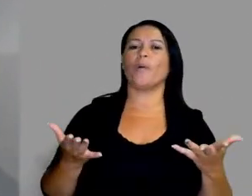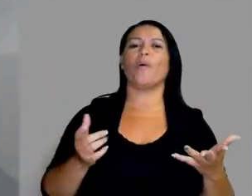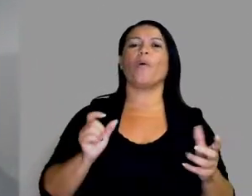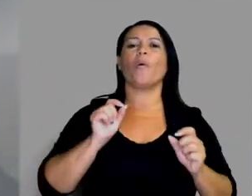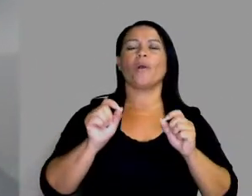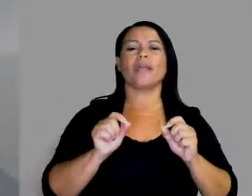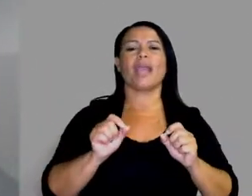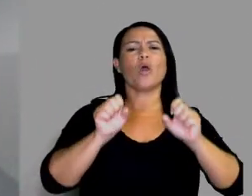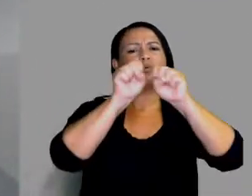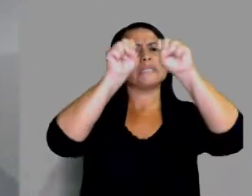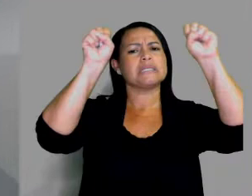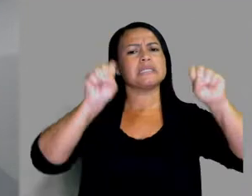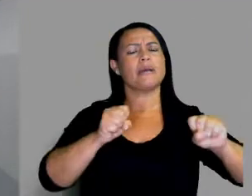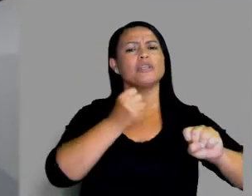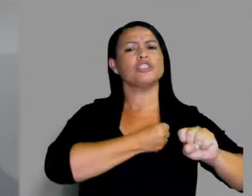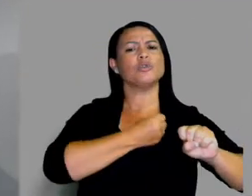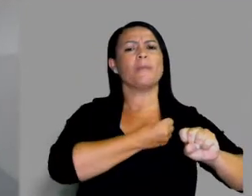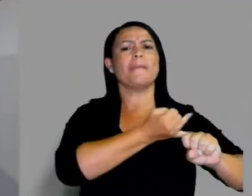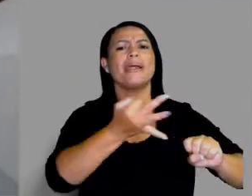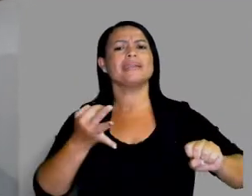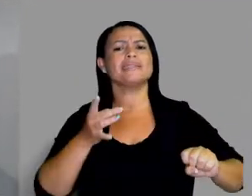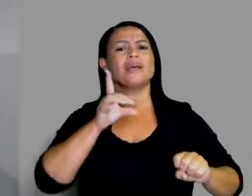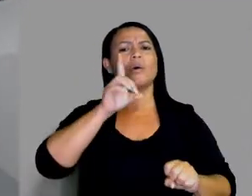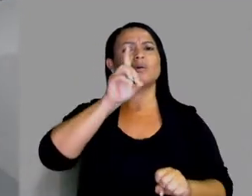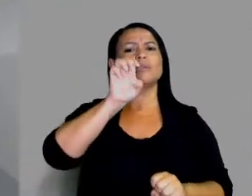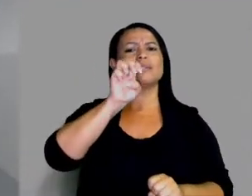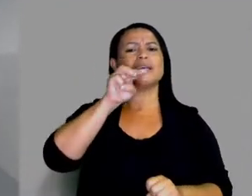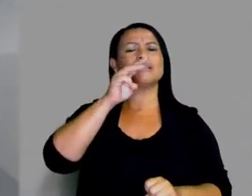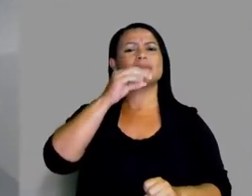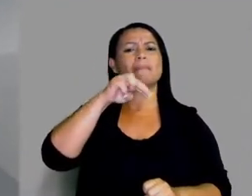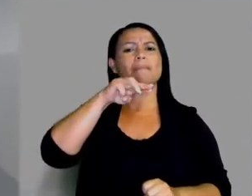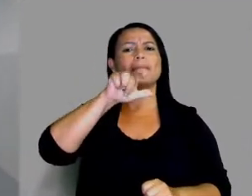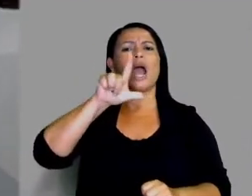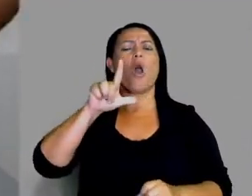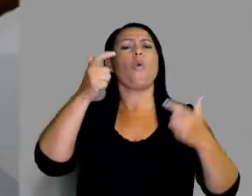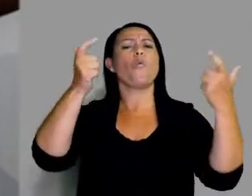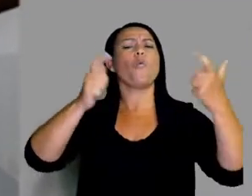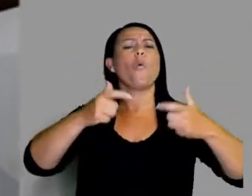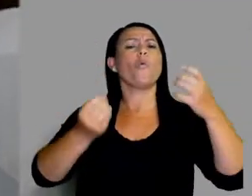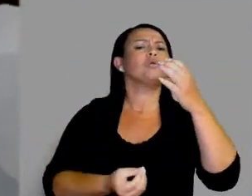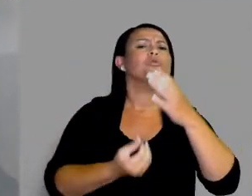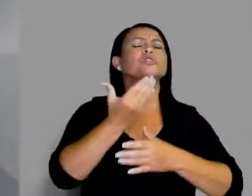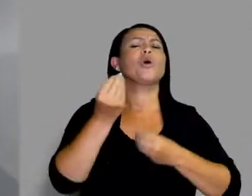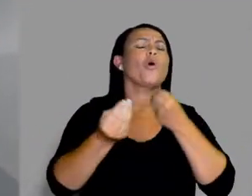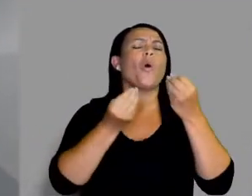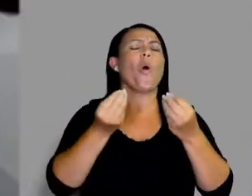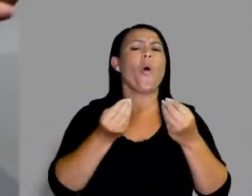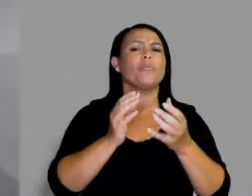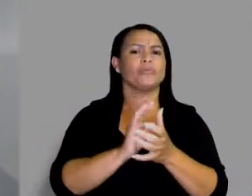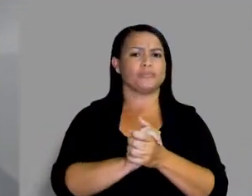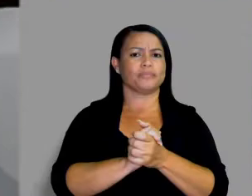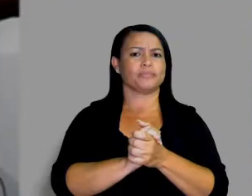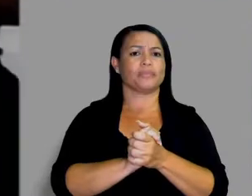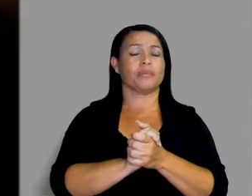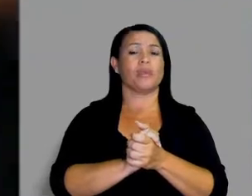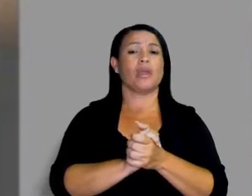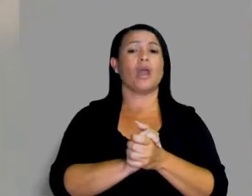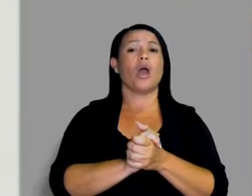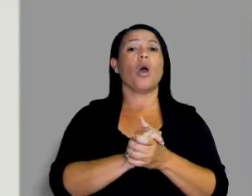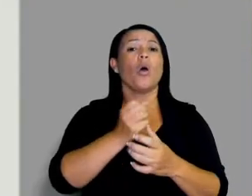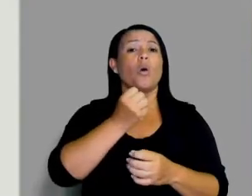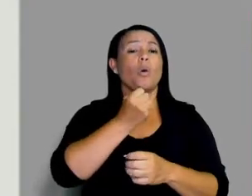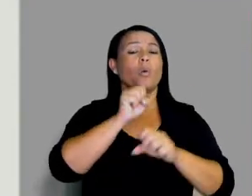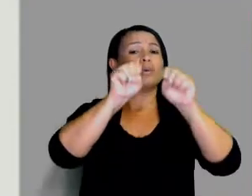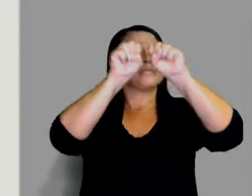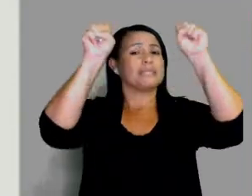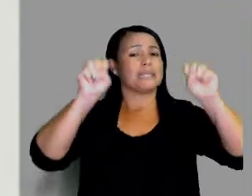Então, sistema de numeração decimal. Onde originou e como surgiu, tá? O sistema